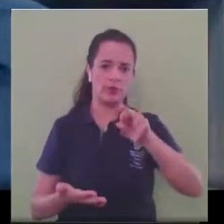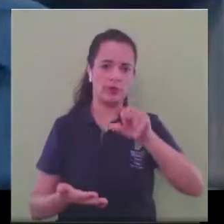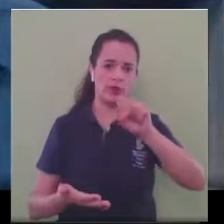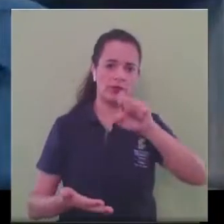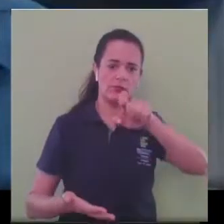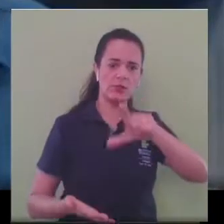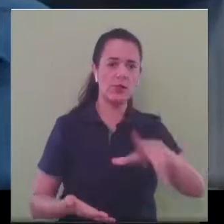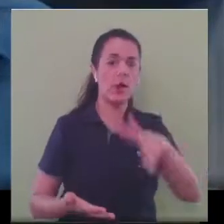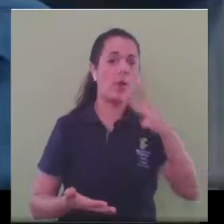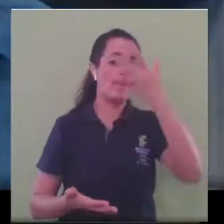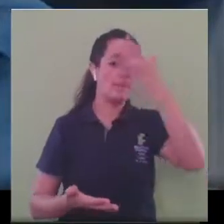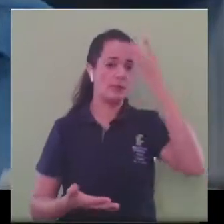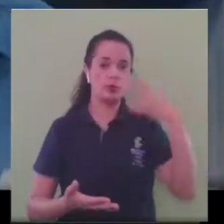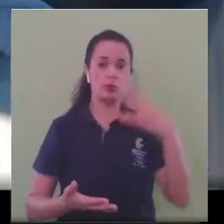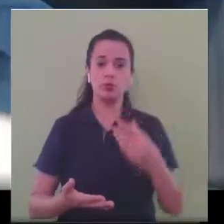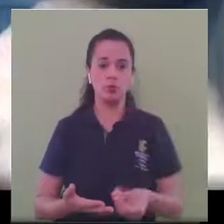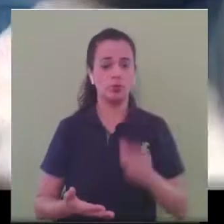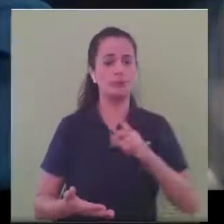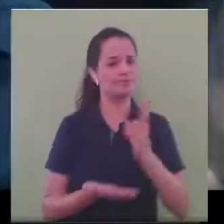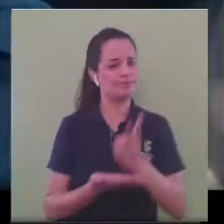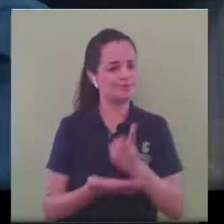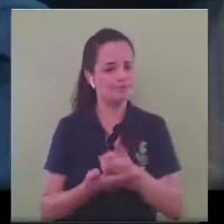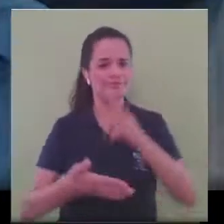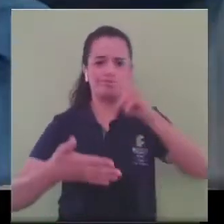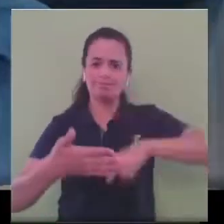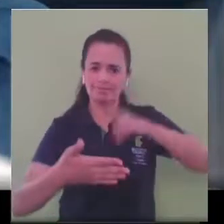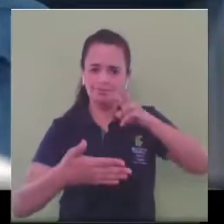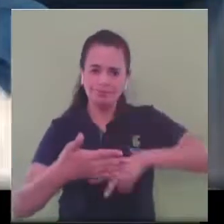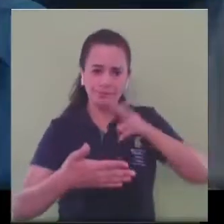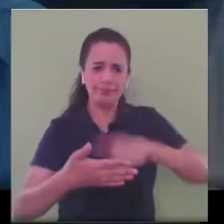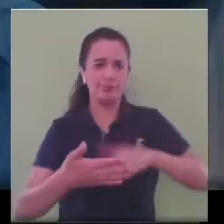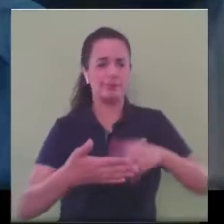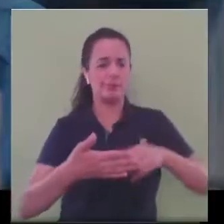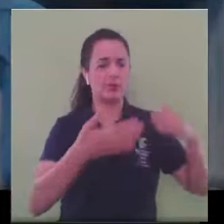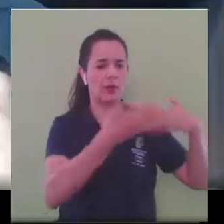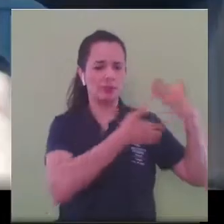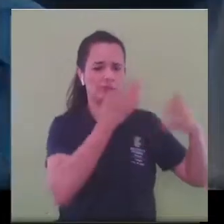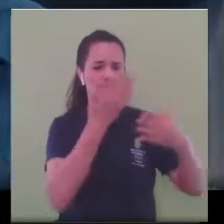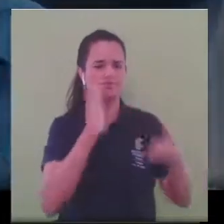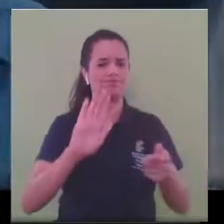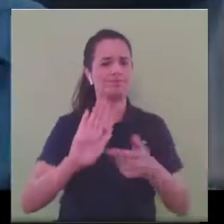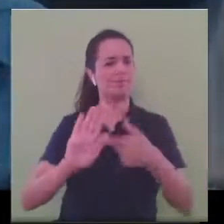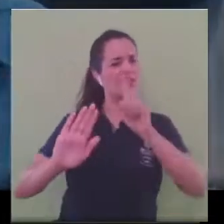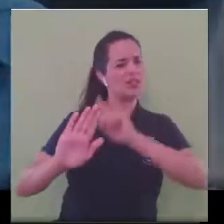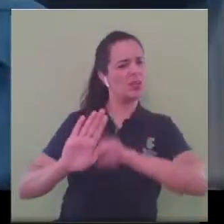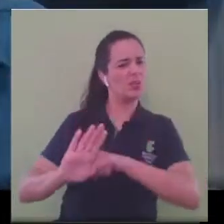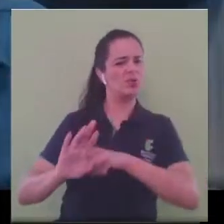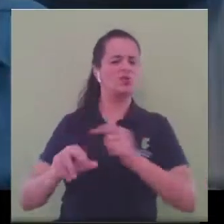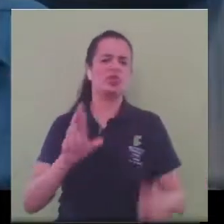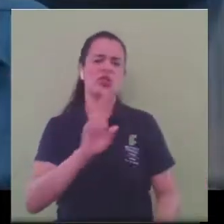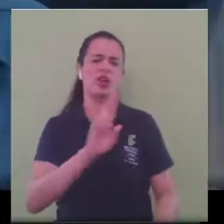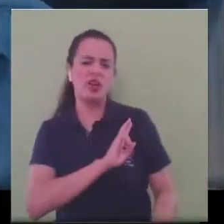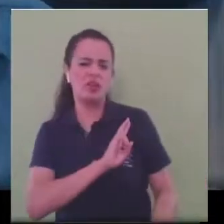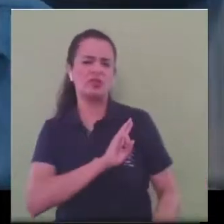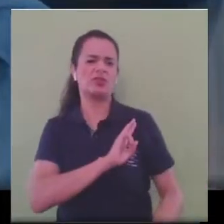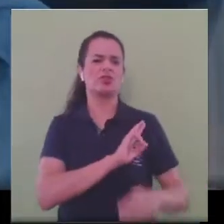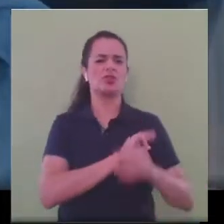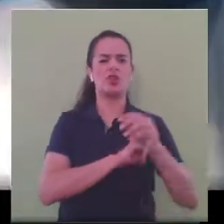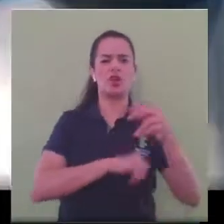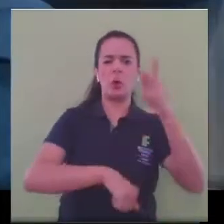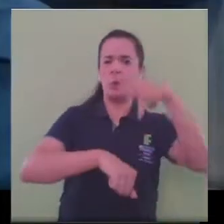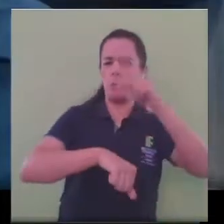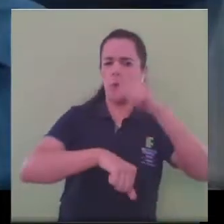se interessarem. E isso, indiferentemente quanto à ideologia, quanto à religião, quanto à nacionalidade, quanto